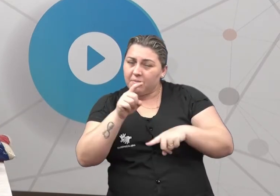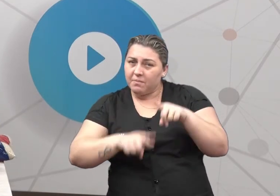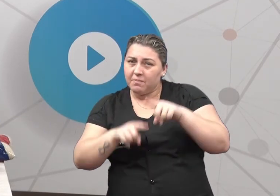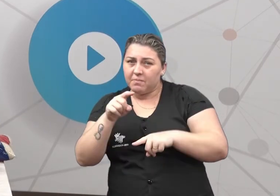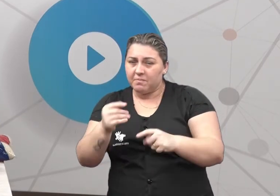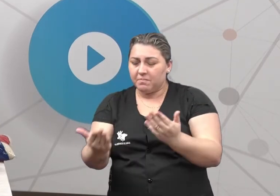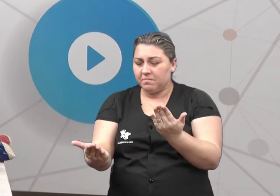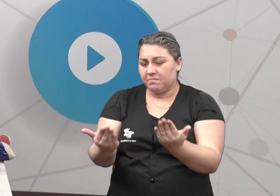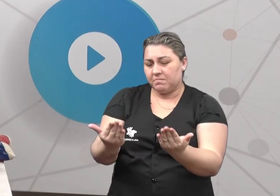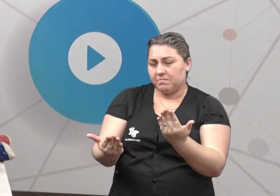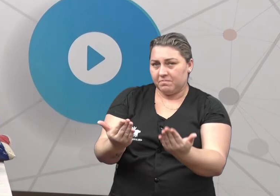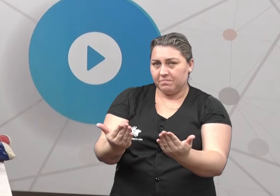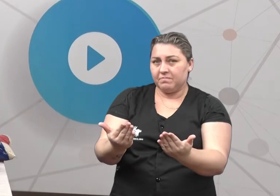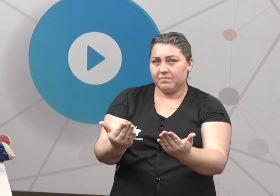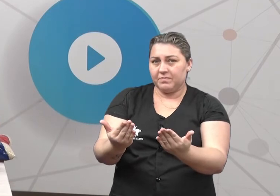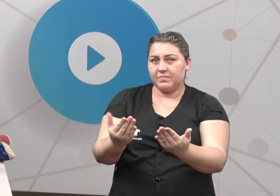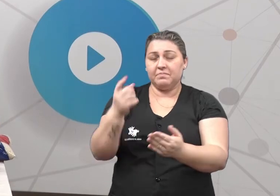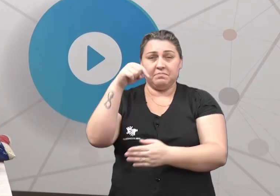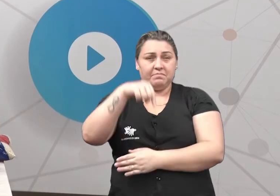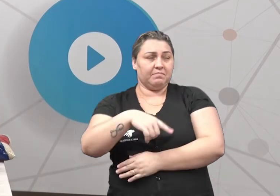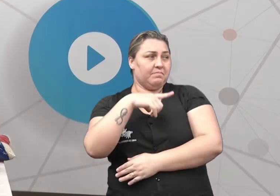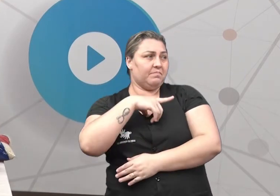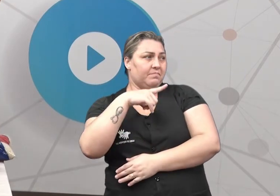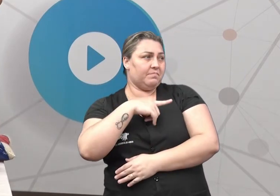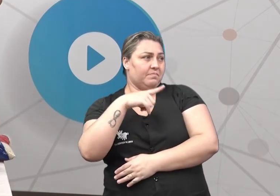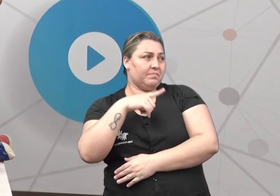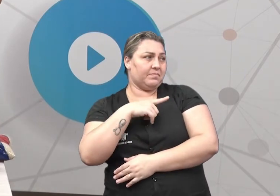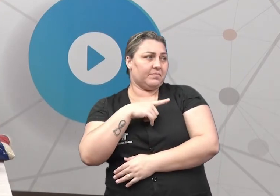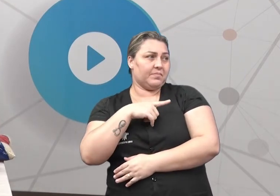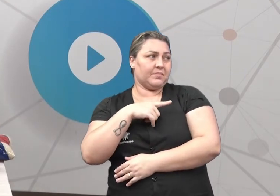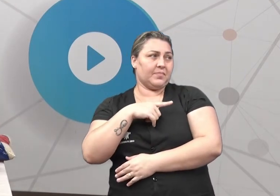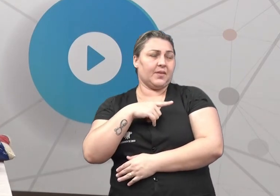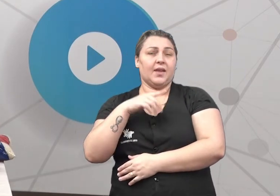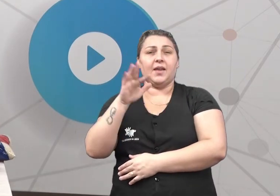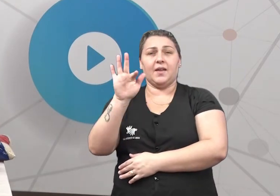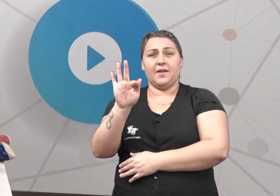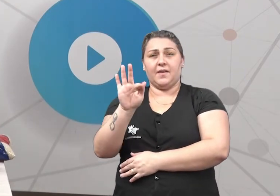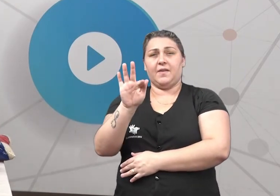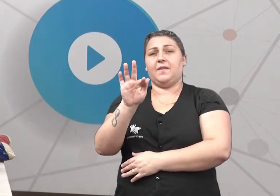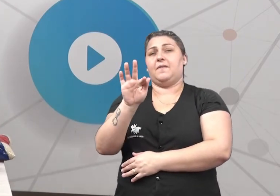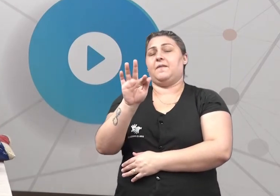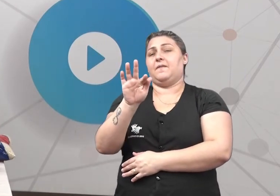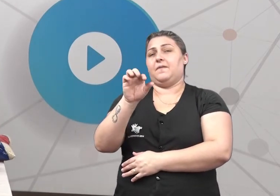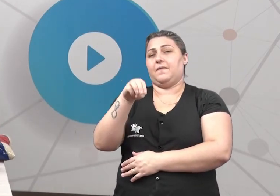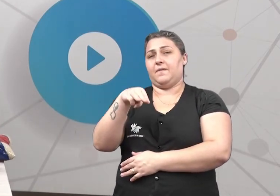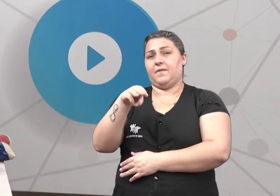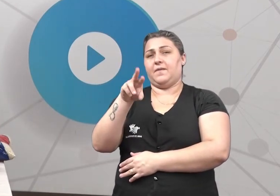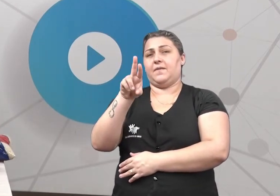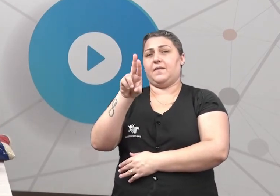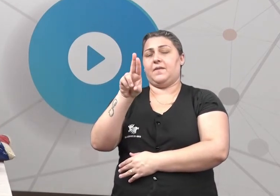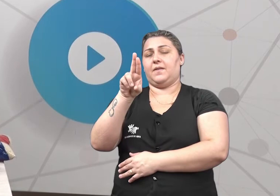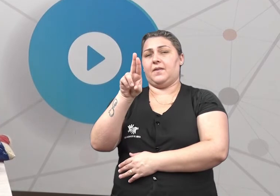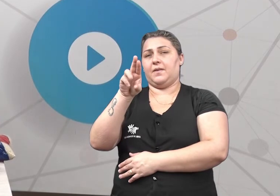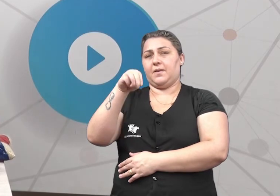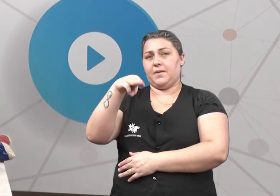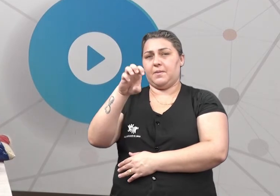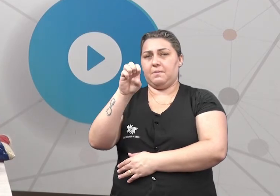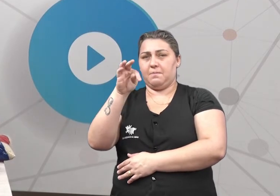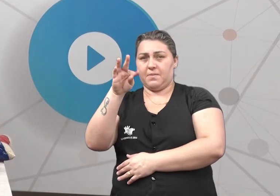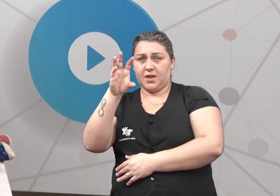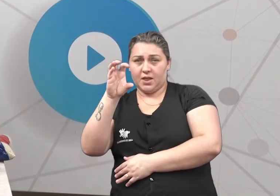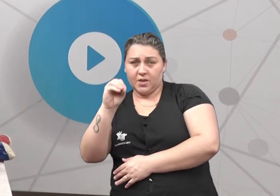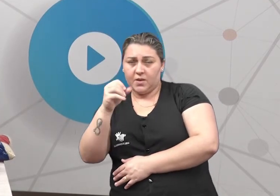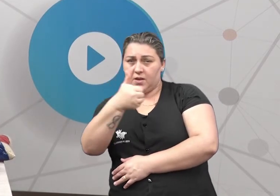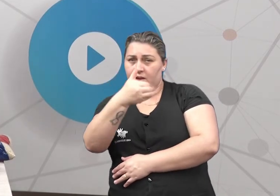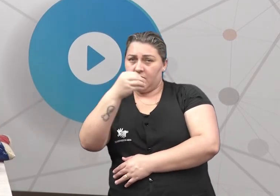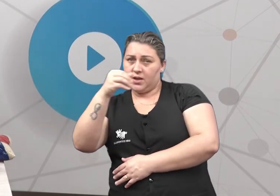você conferir, né? Aqui eu vou ter, ó, no fermento, 100 gramas, né? 100 gramas, tá